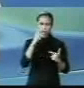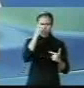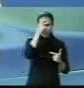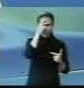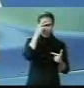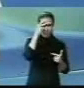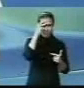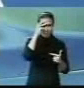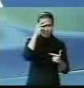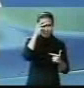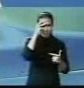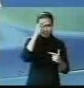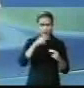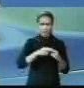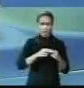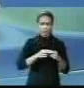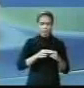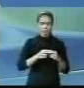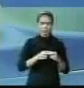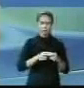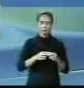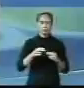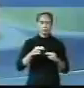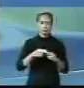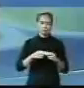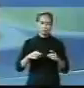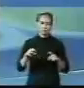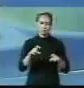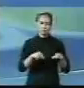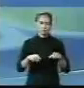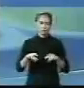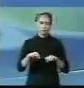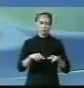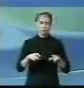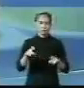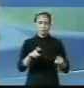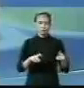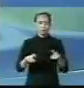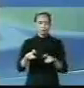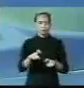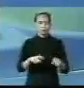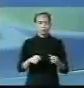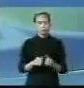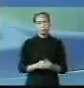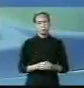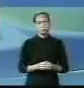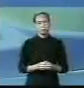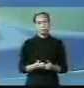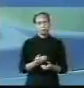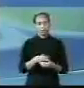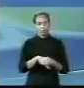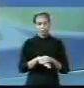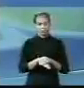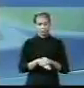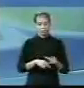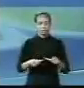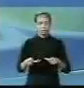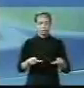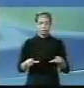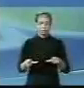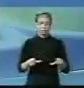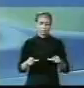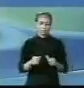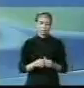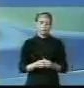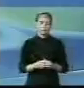de descanso dele, dentro da empresa, ou então mesmo numa hora de trabalho que ele queira relaxar um pouco, isso vai causar um sério estresse